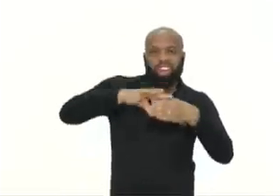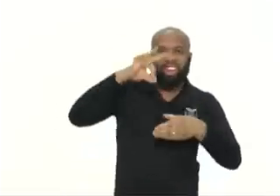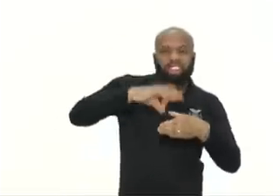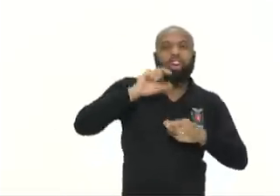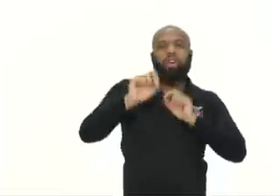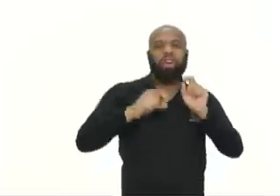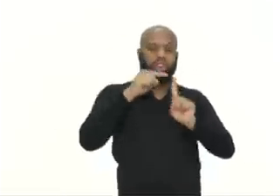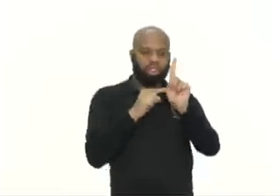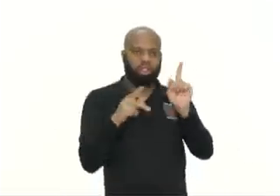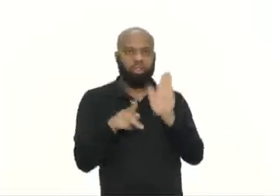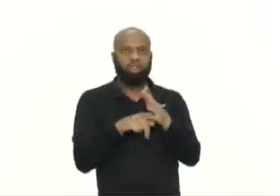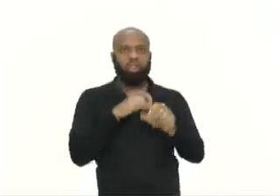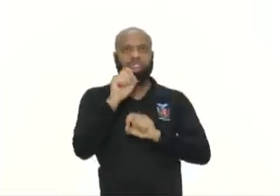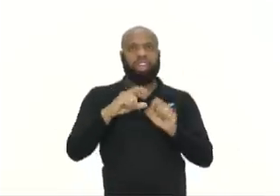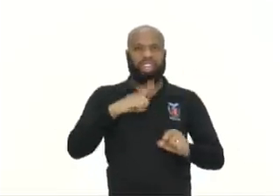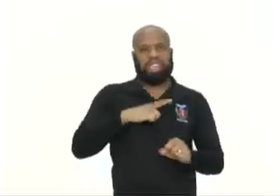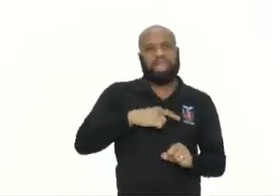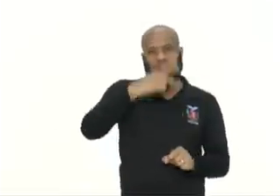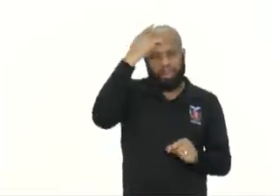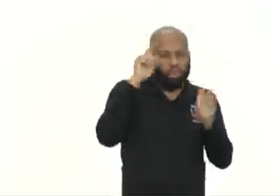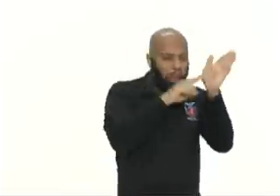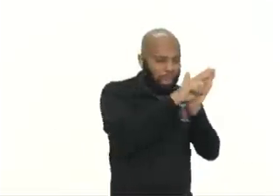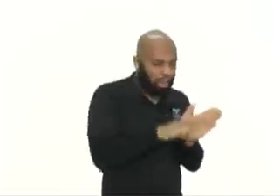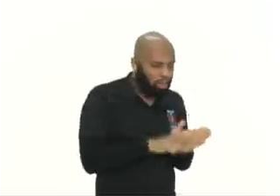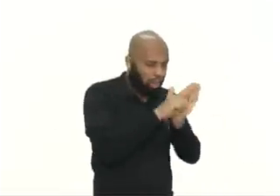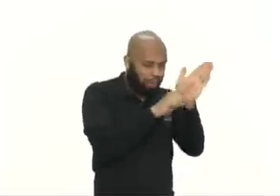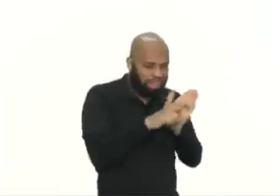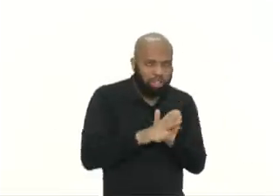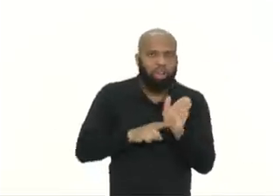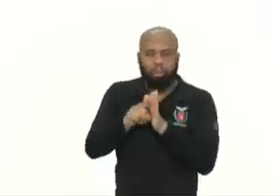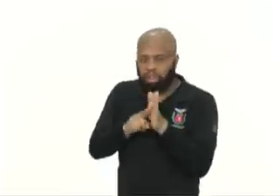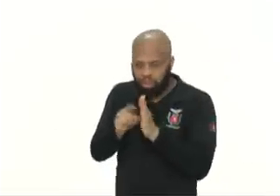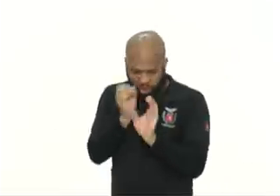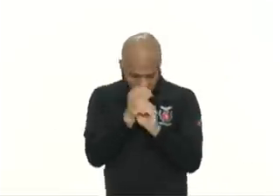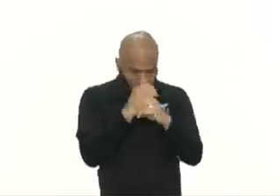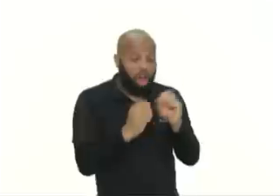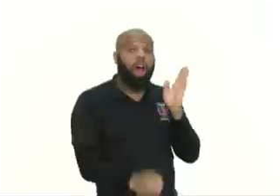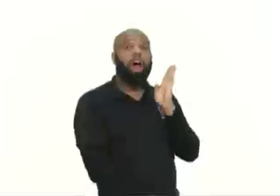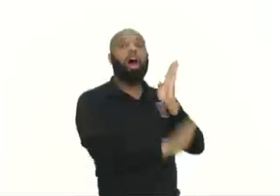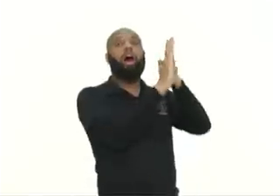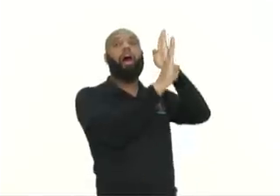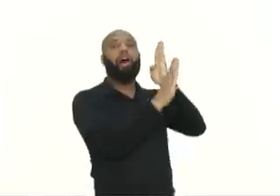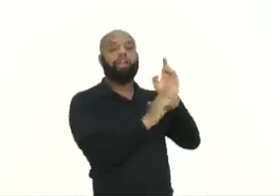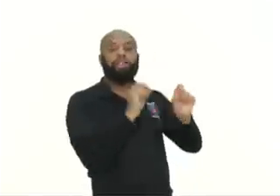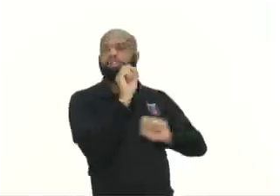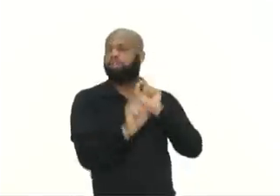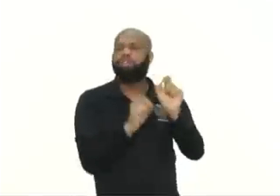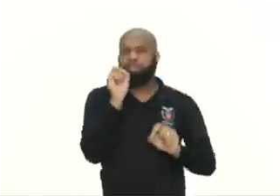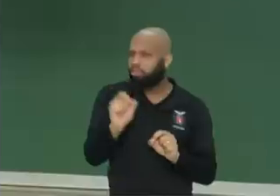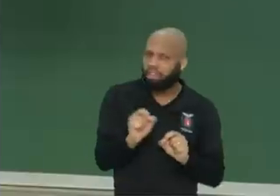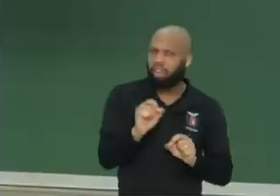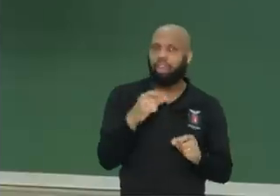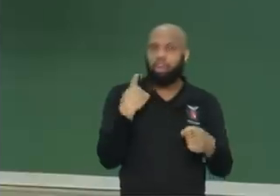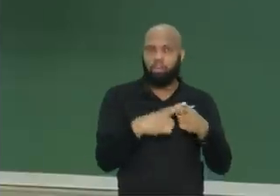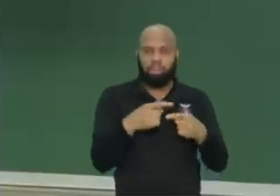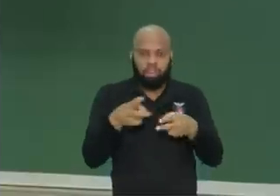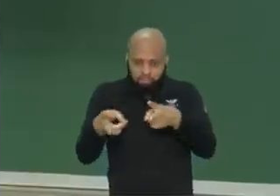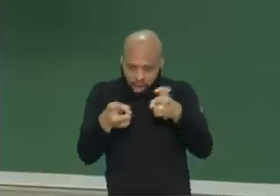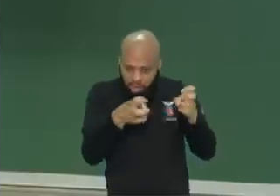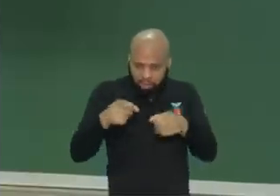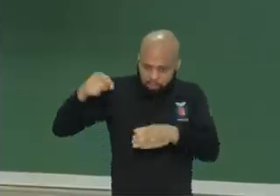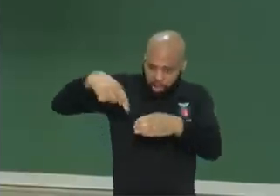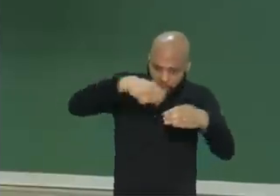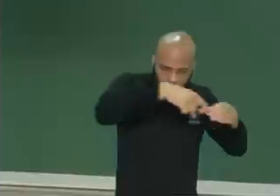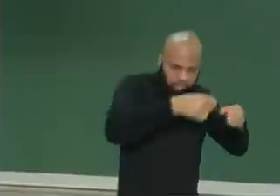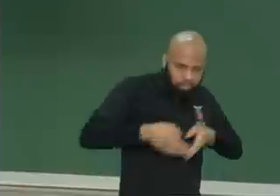ser classificada por um botânico, Saint-Hilaire, que após observar os ervais, né, nativos aqui, as plantações de erva